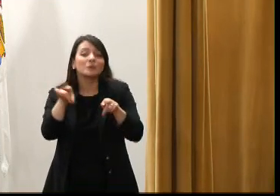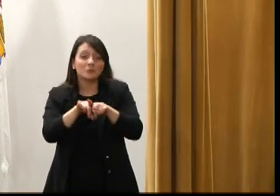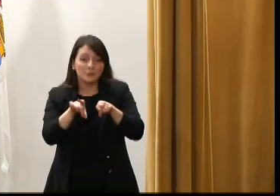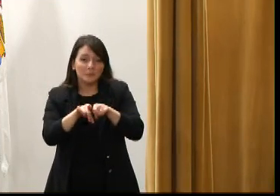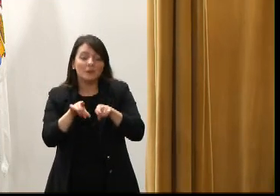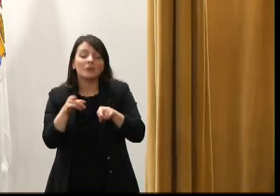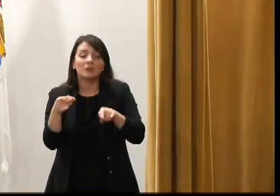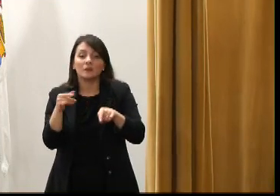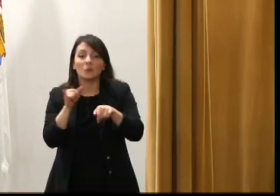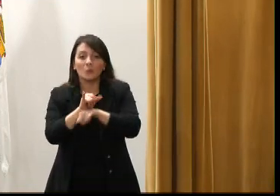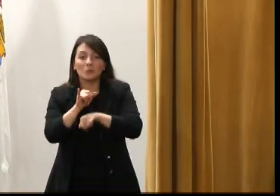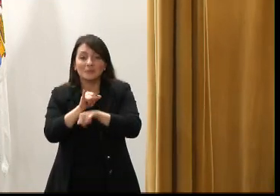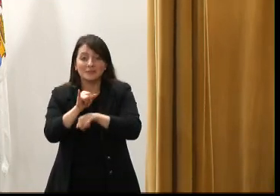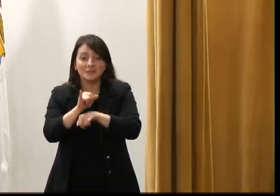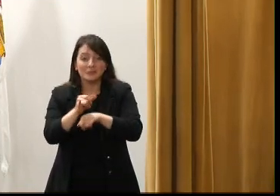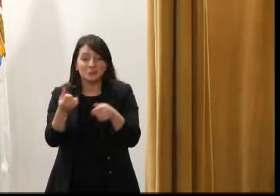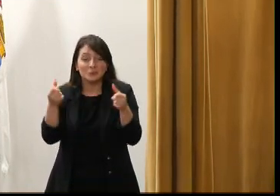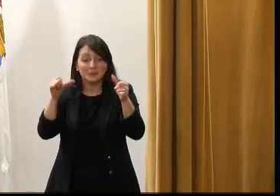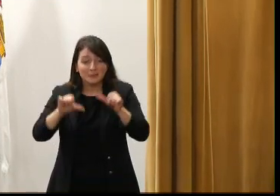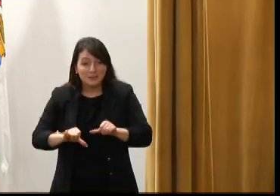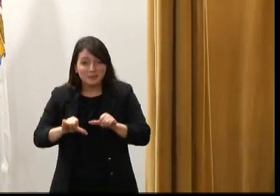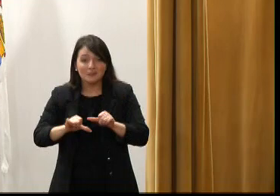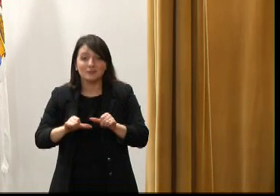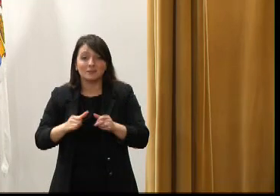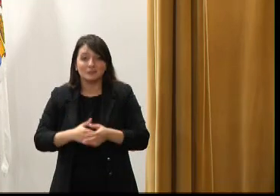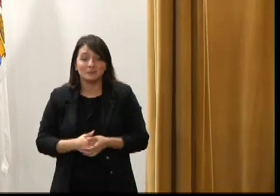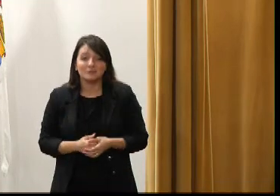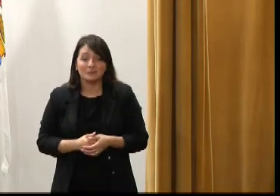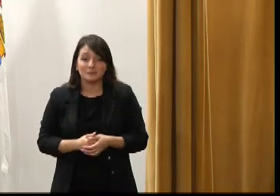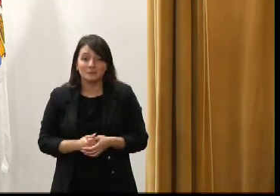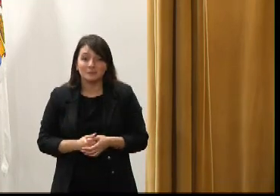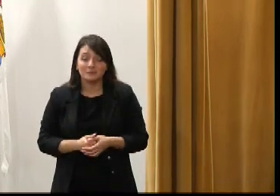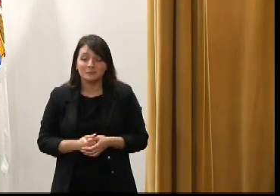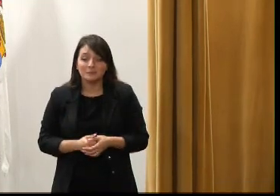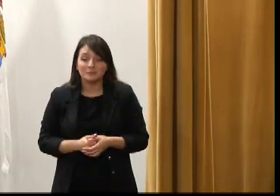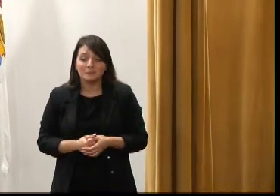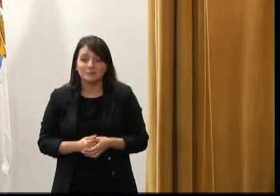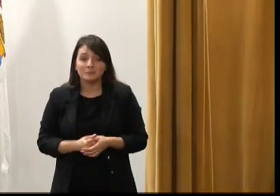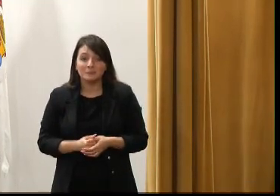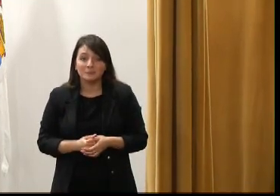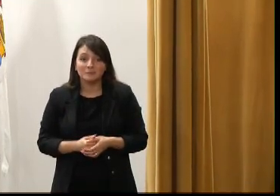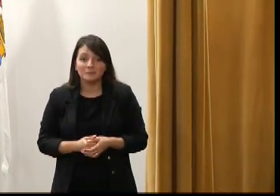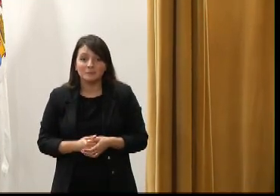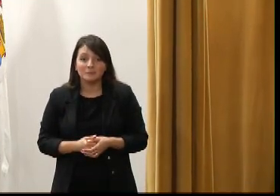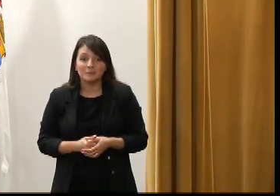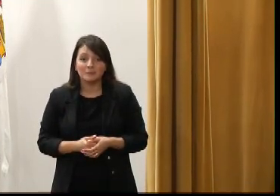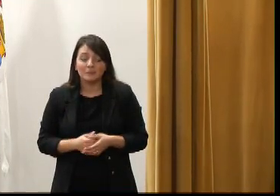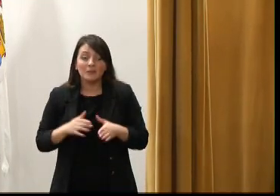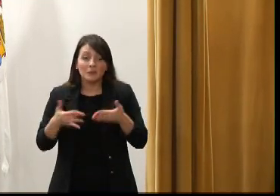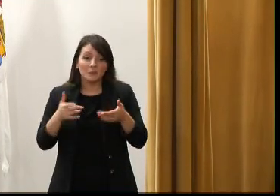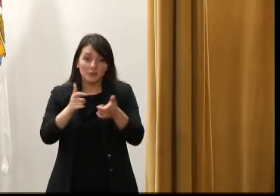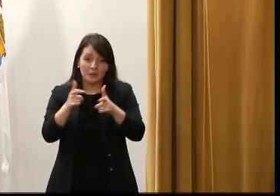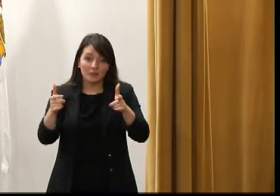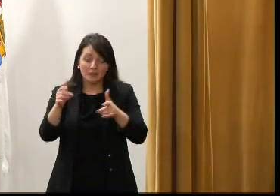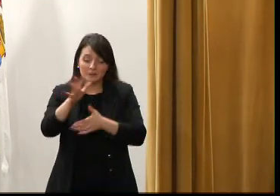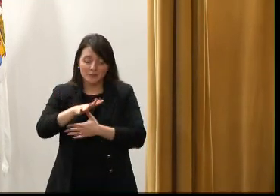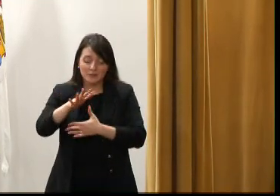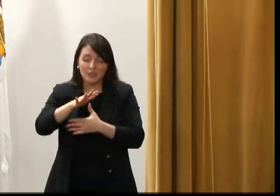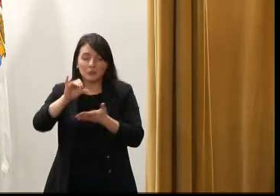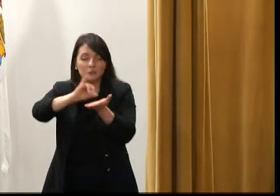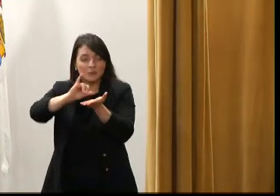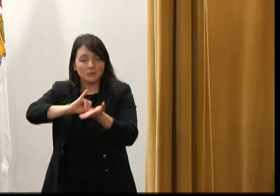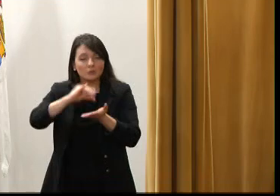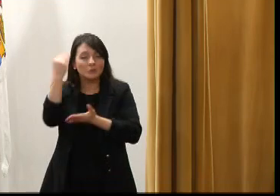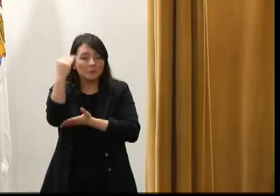tipo de crise, de escoamento da água. Então, aqui está o grande cenário, o centro de Porto Alegre, a